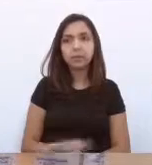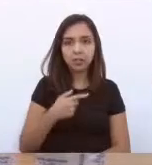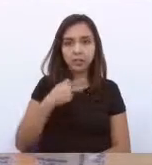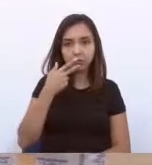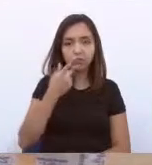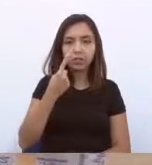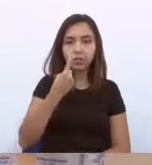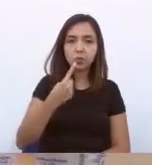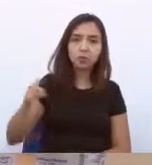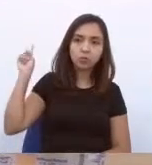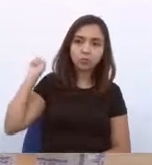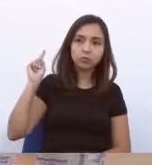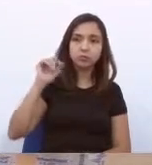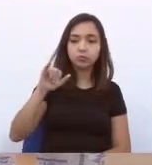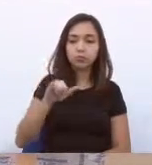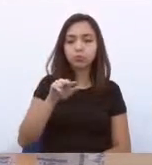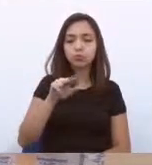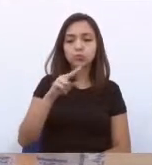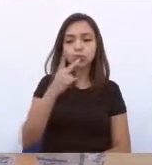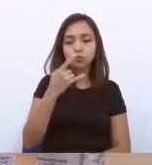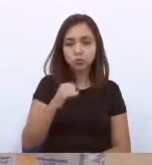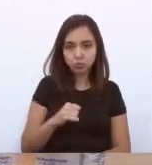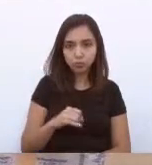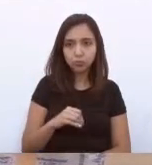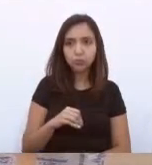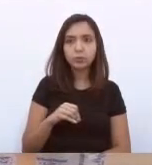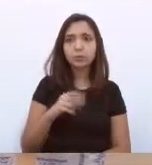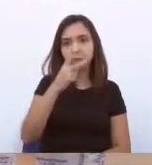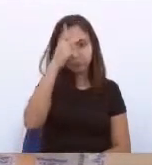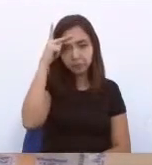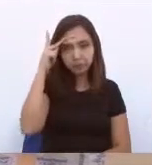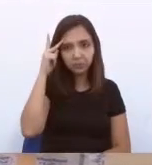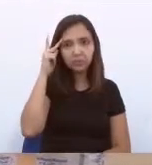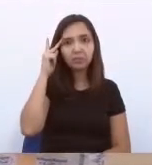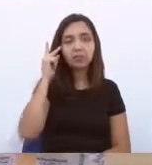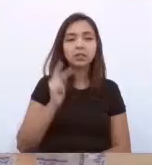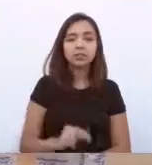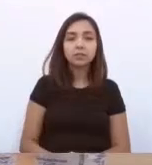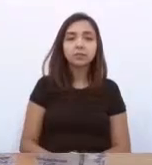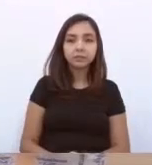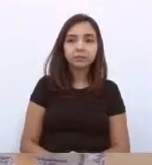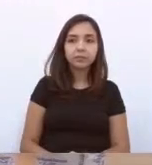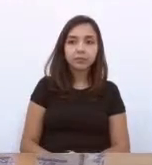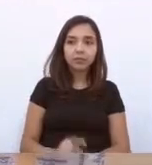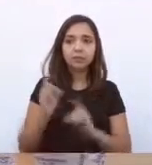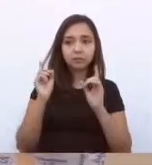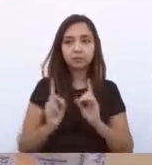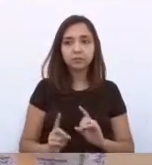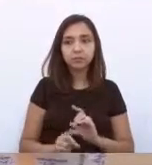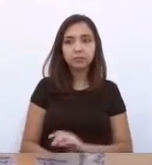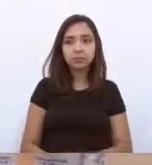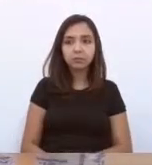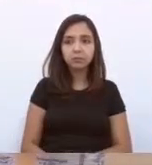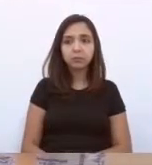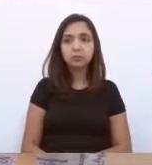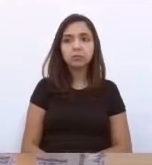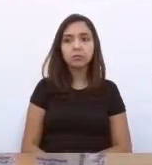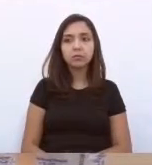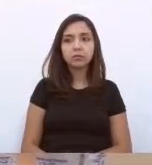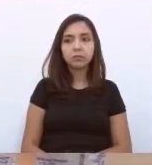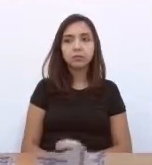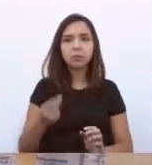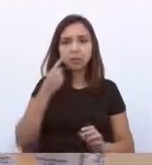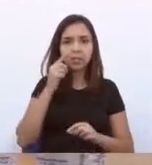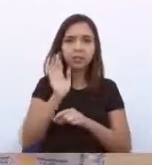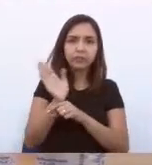último que eu falei em junho foi o Firmino, o coordenador da pessoa que tem que deficiência. Mandei os 45 vídeos